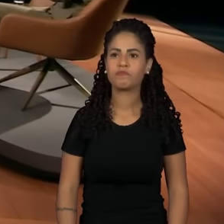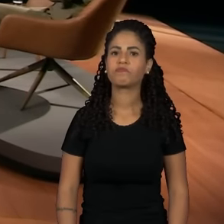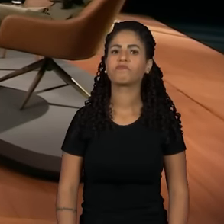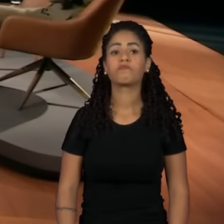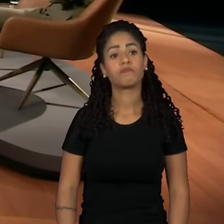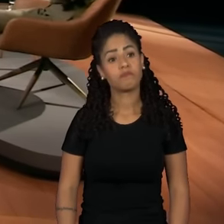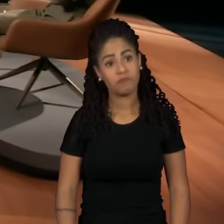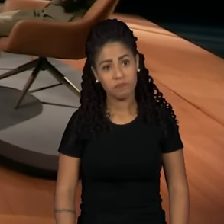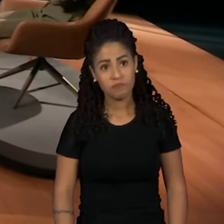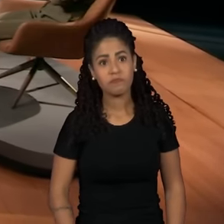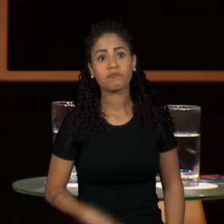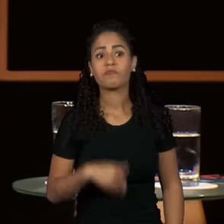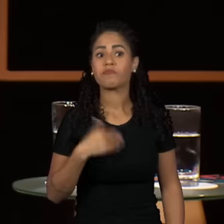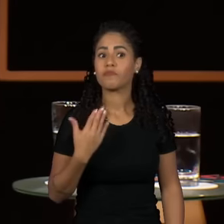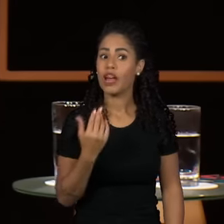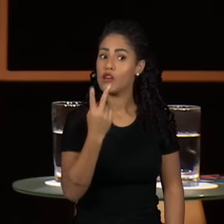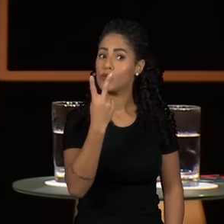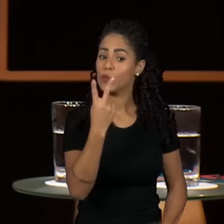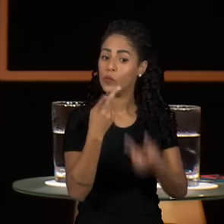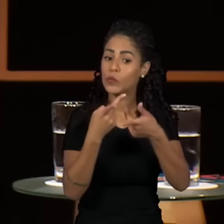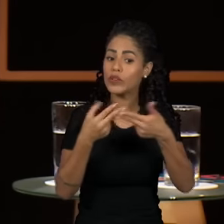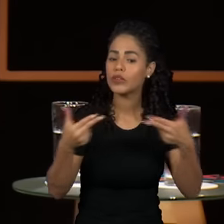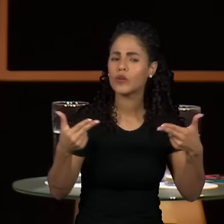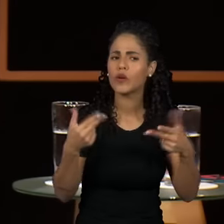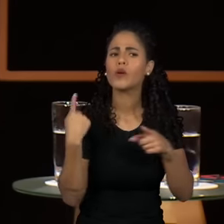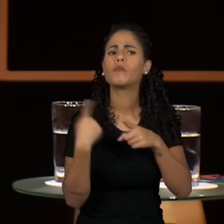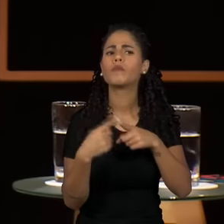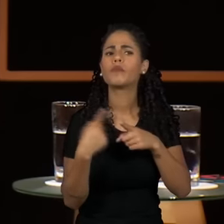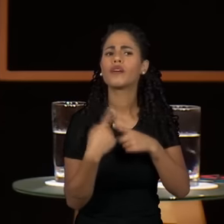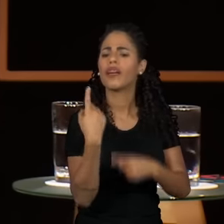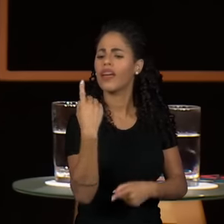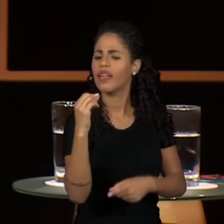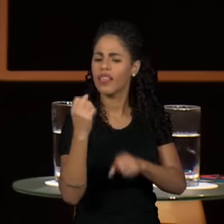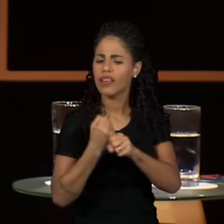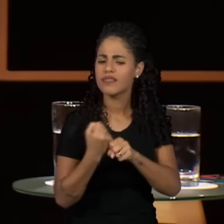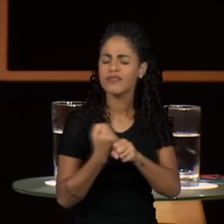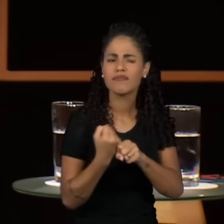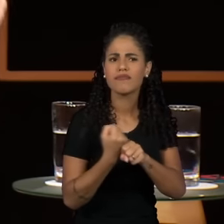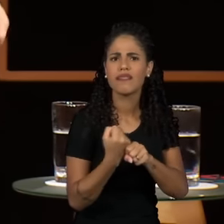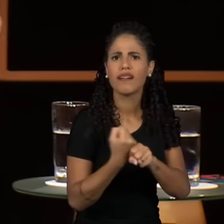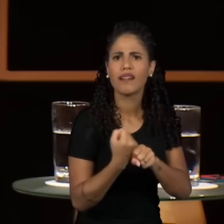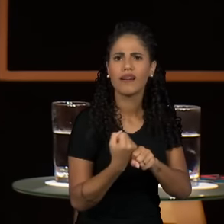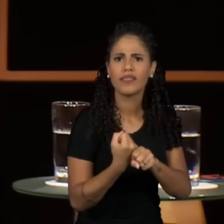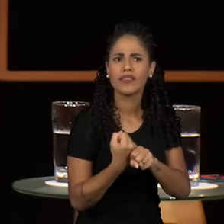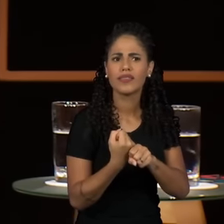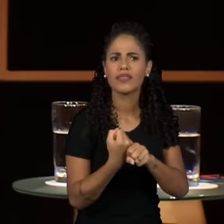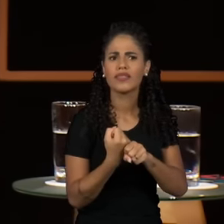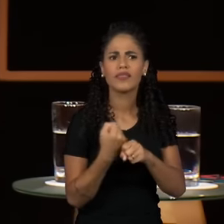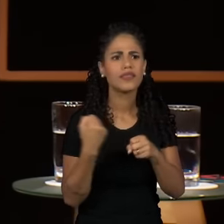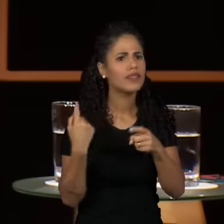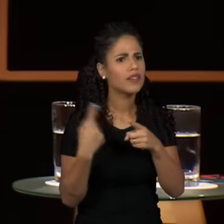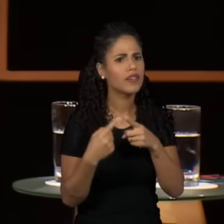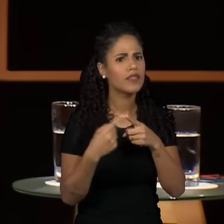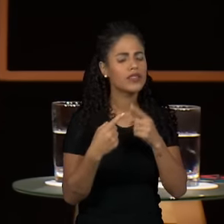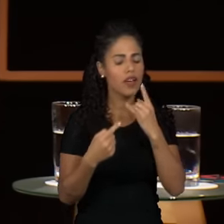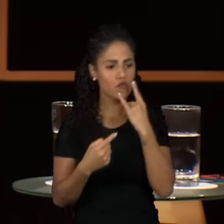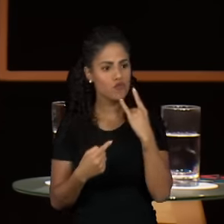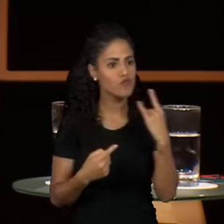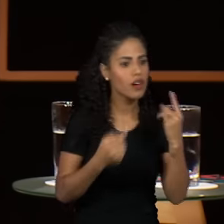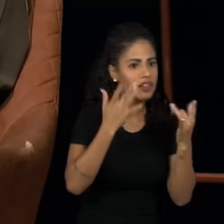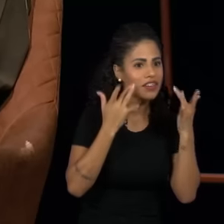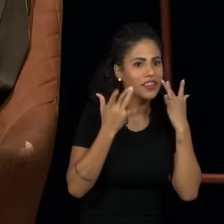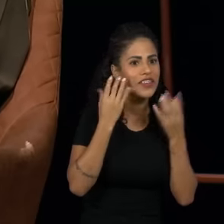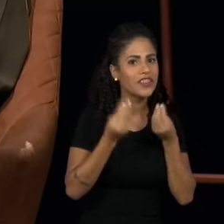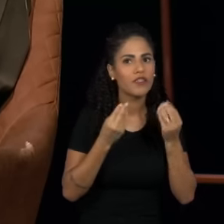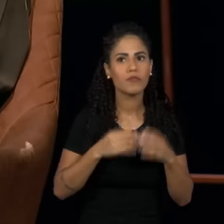Aí, duas coisas. Por que 10 anos? Nem eu percebi. E segundo, o que que te atrai tanto na obra do Nelson Rodrigues?